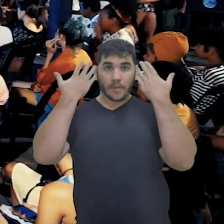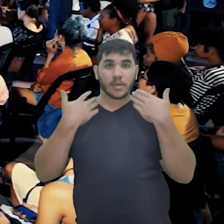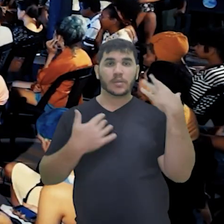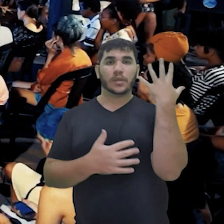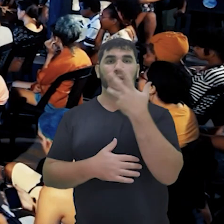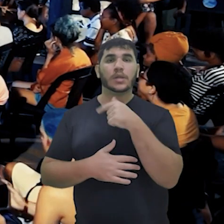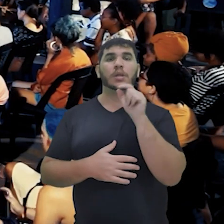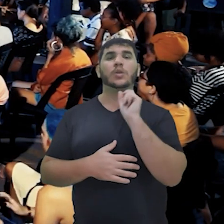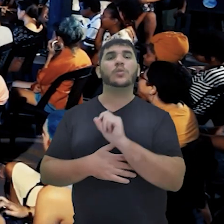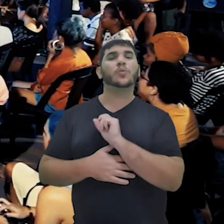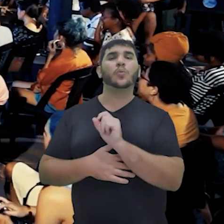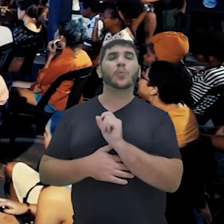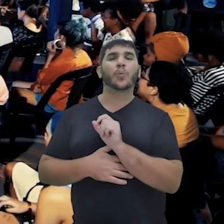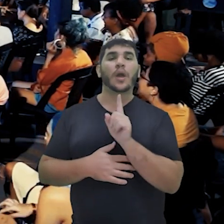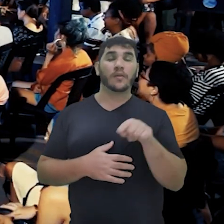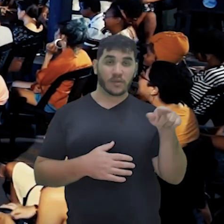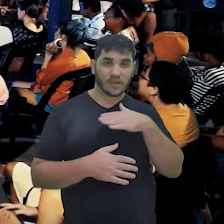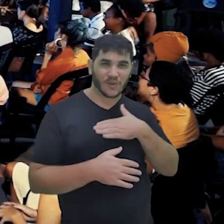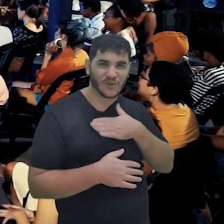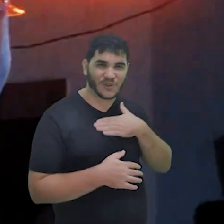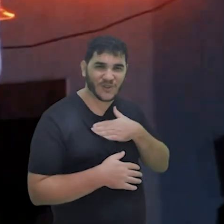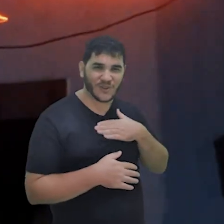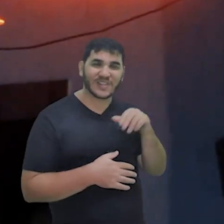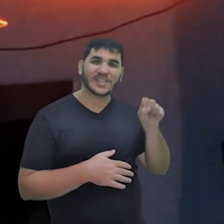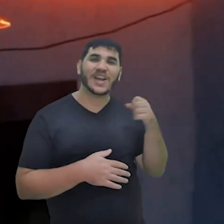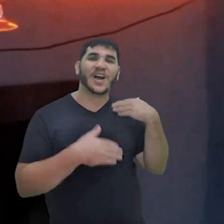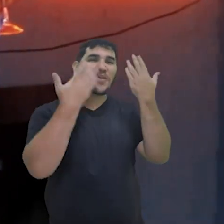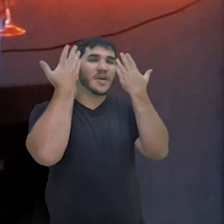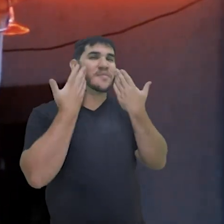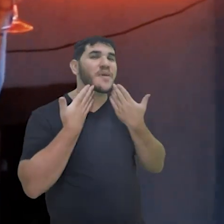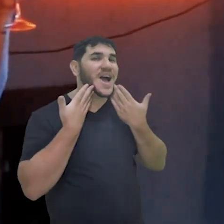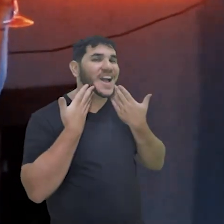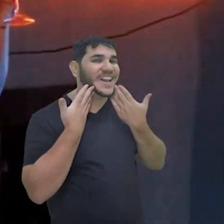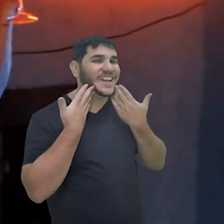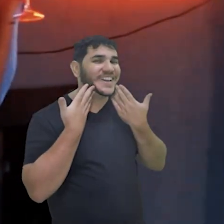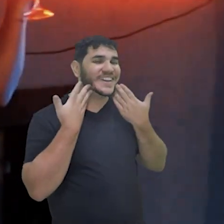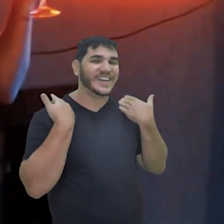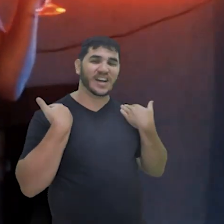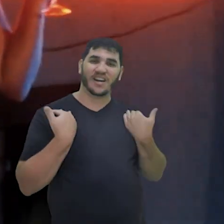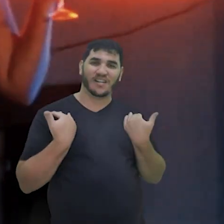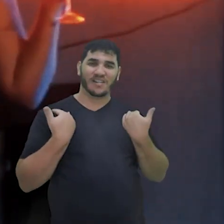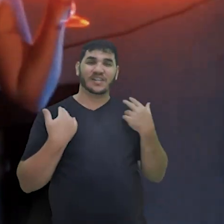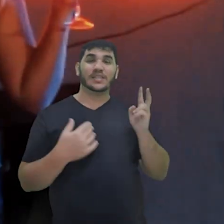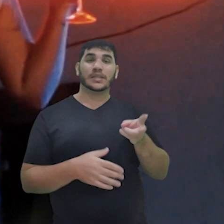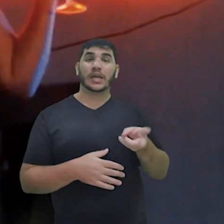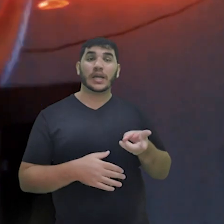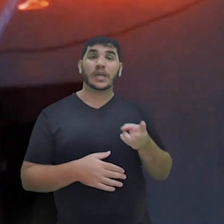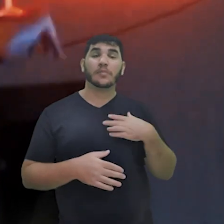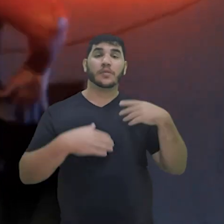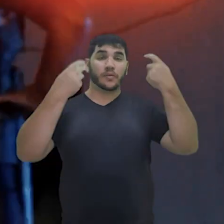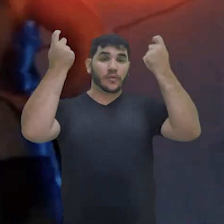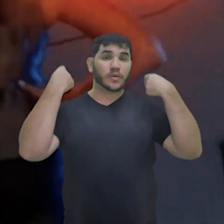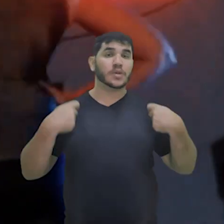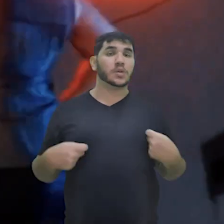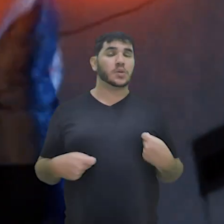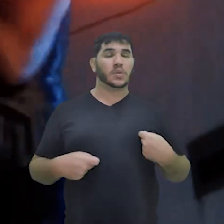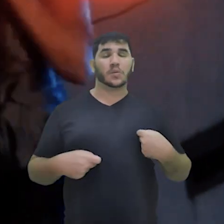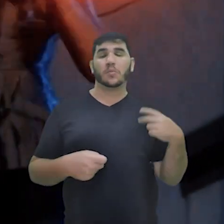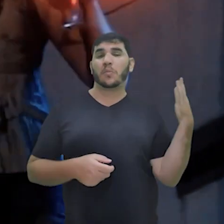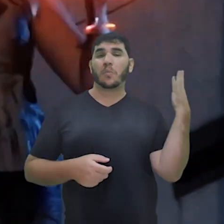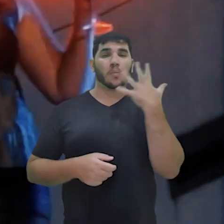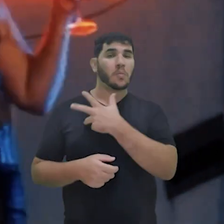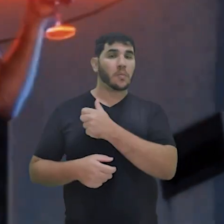slug, é? Você gostou? Sim, olha a minha pele, ai que loucura! como sempre, se vestindo muito